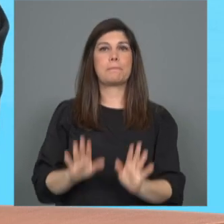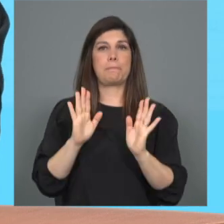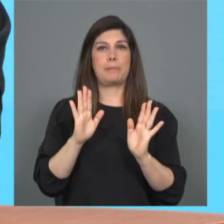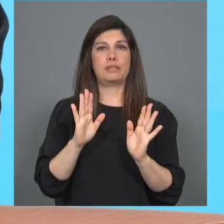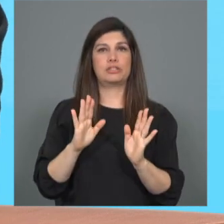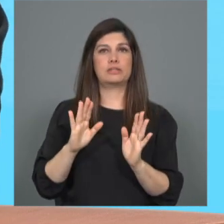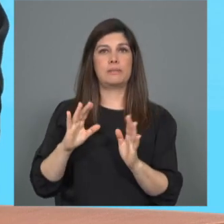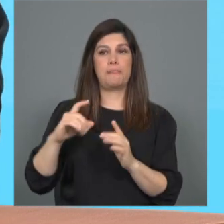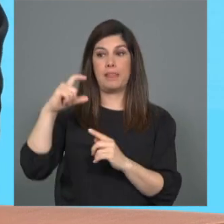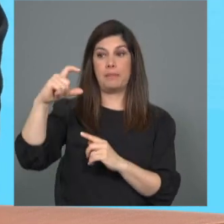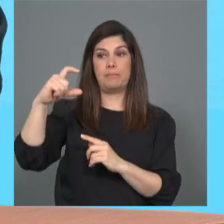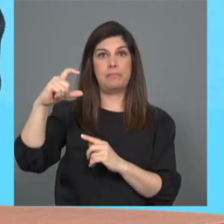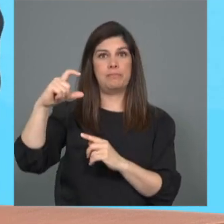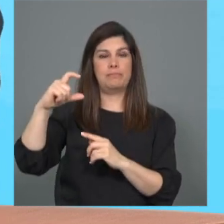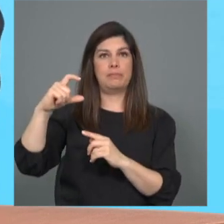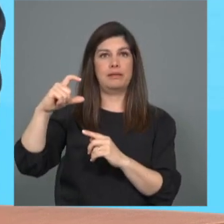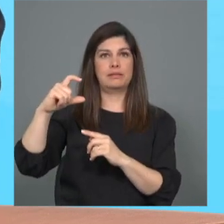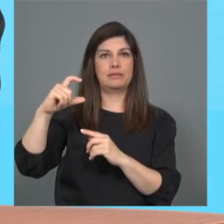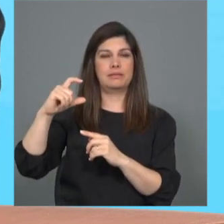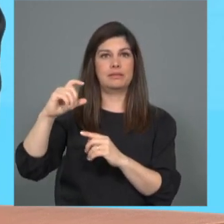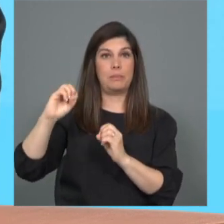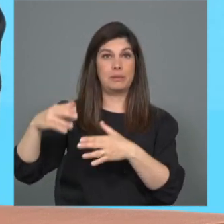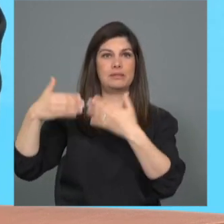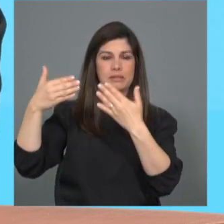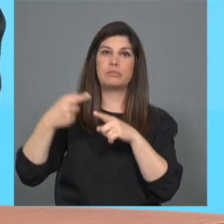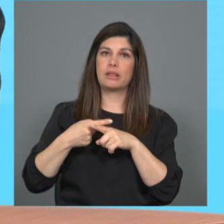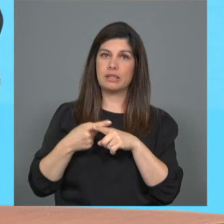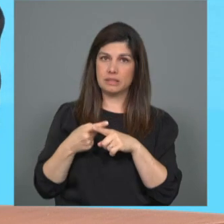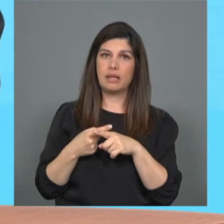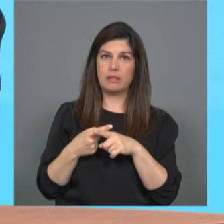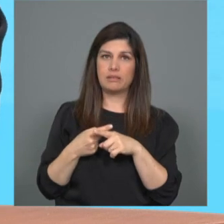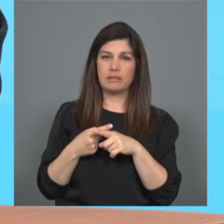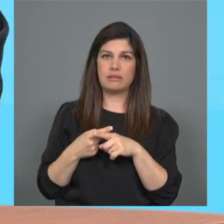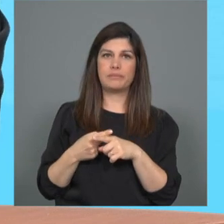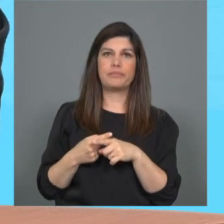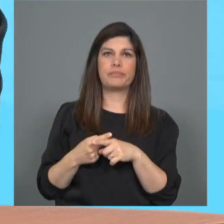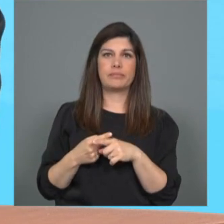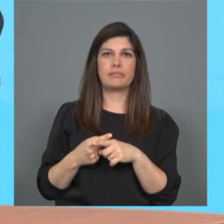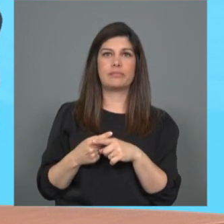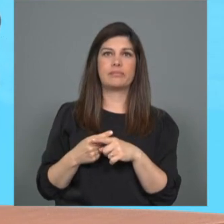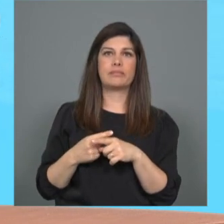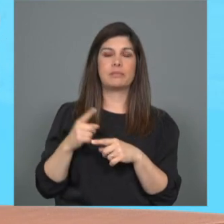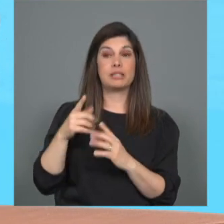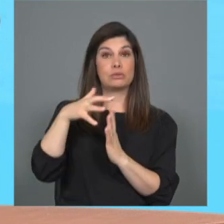primeira também tem o seu interesse. Ambas as partes deste mesmo texto